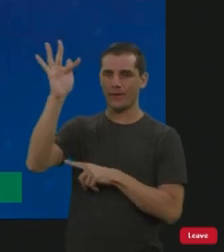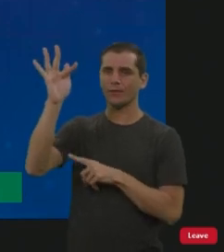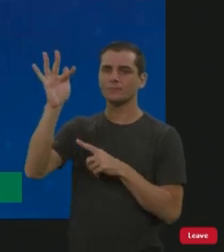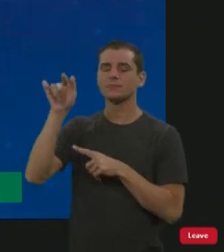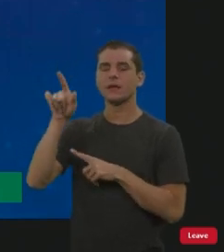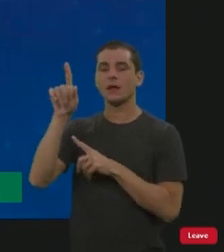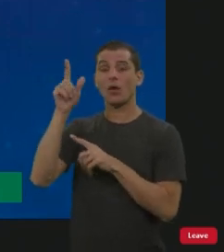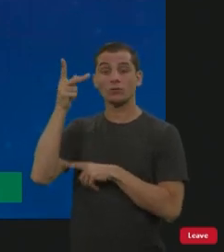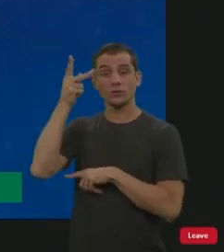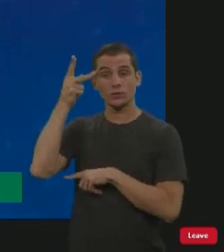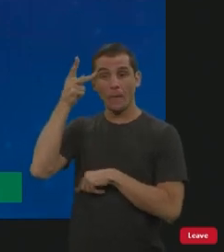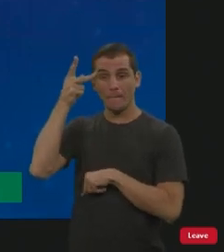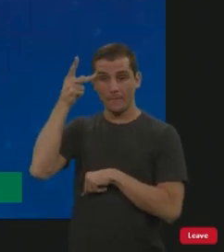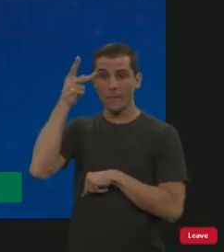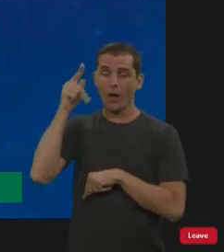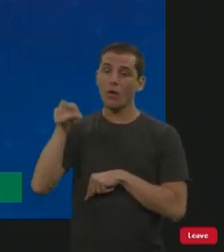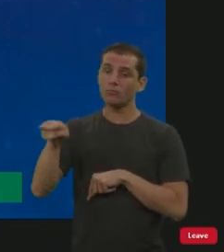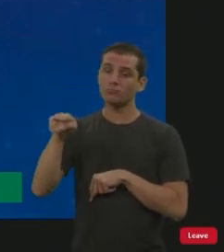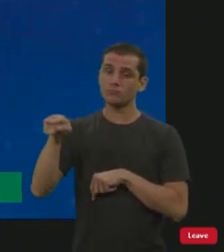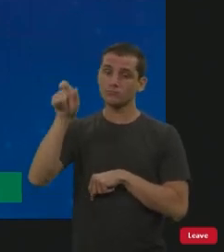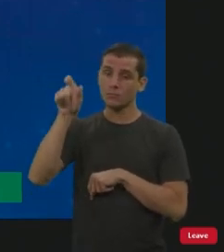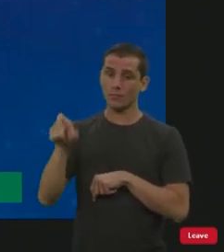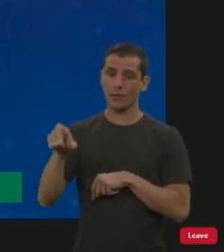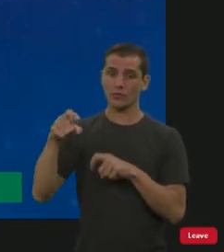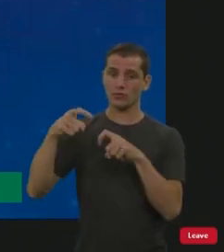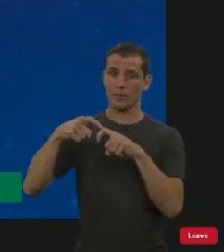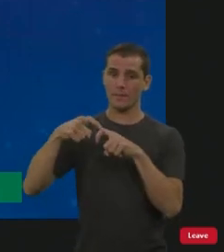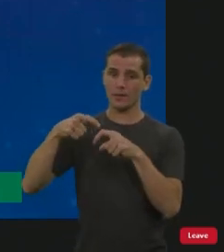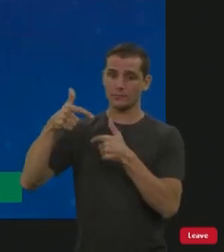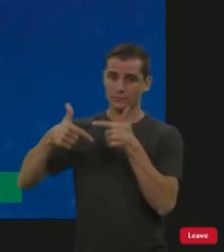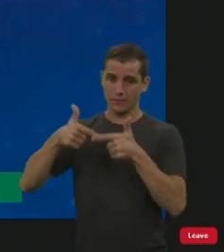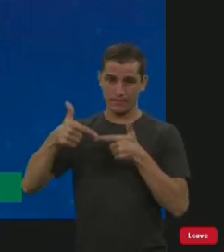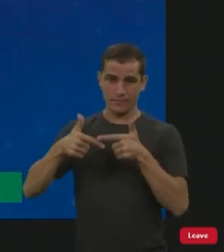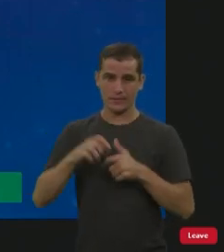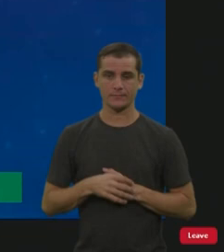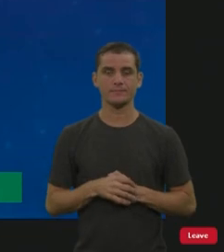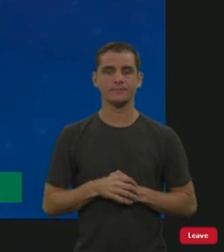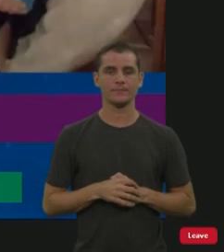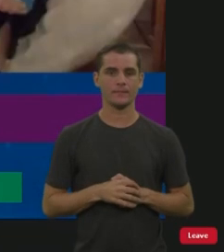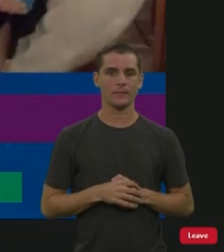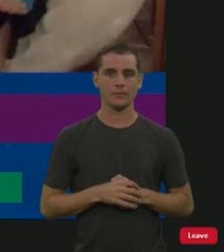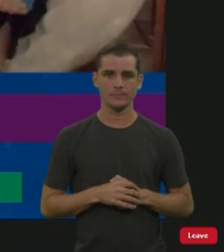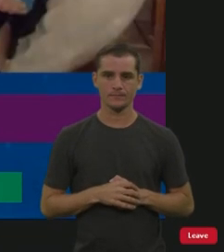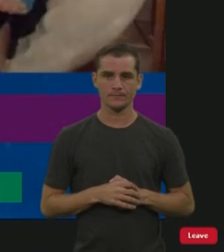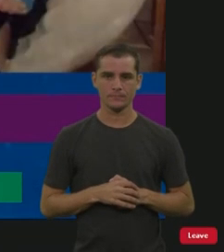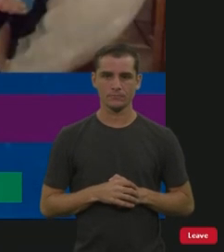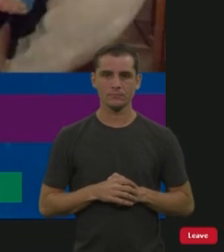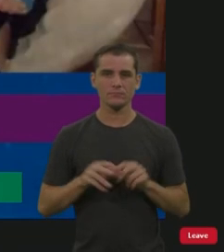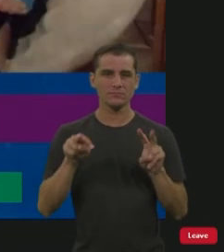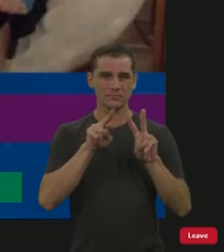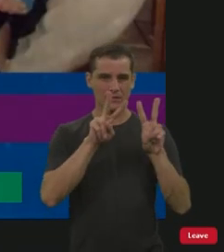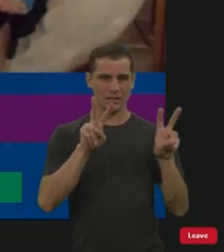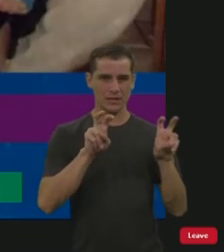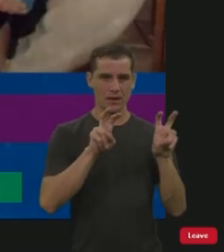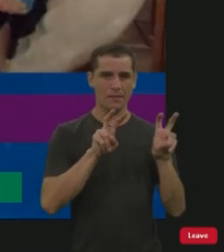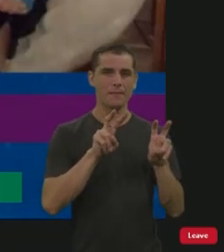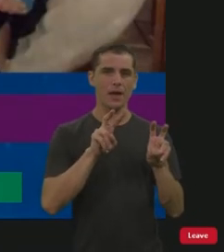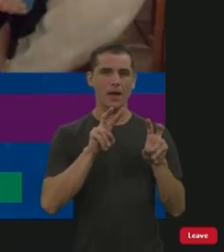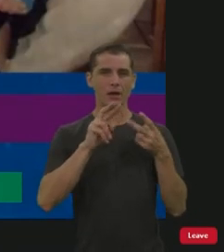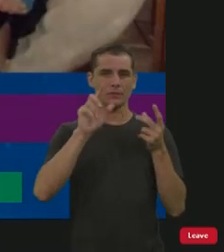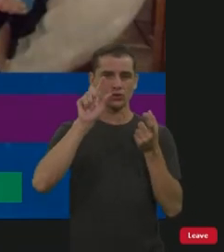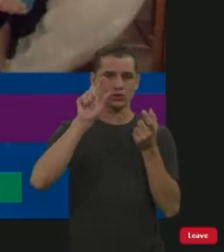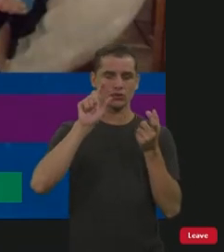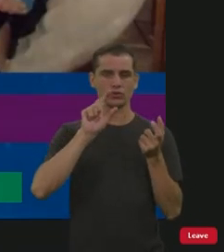Então, antes de mais nada, antes da gente entrar assim, nesse mundo dos distúrbios de beta-oxidação,